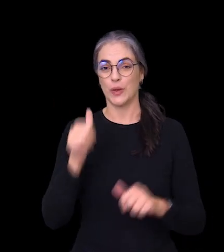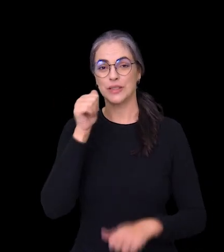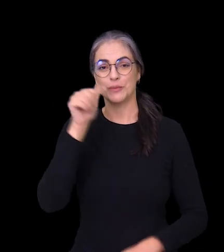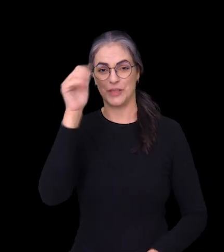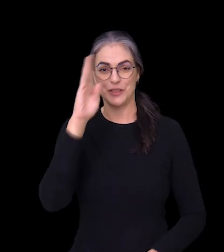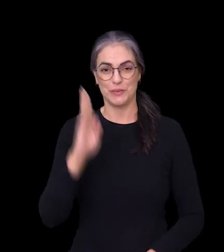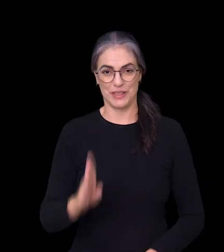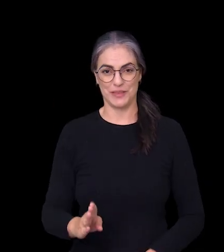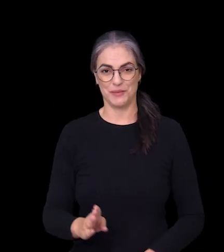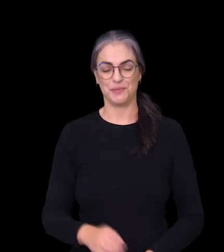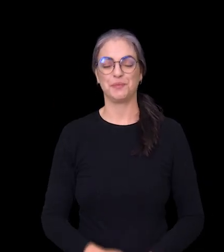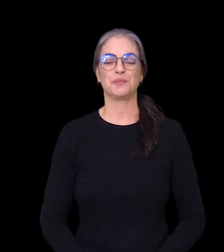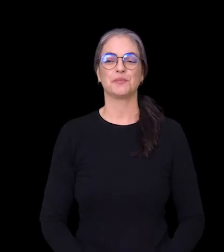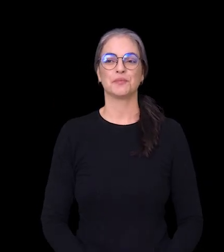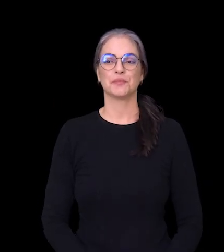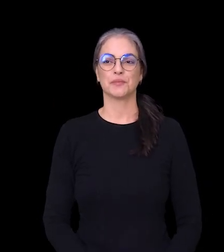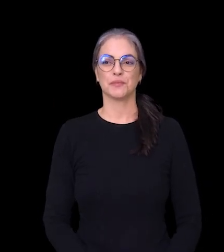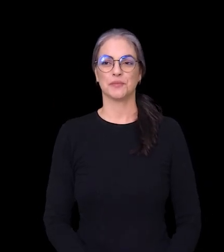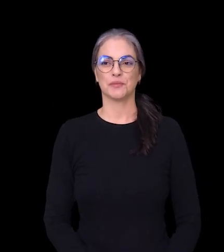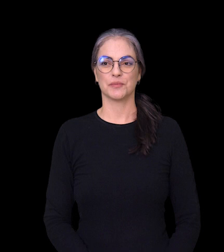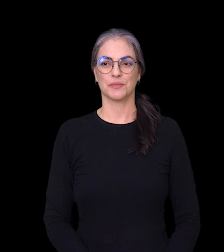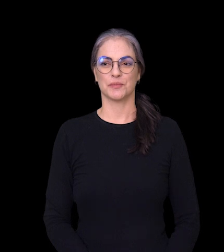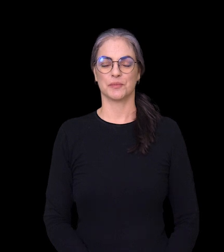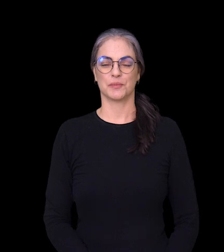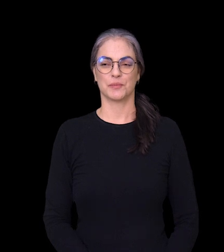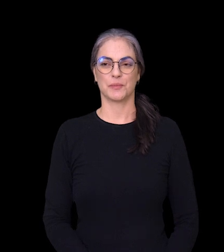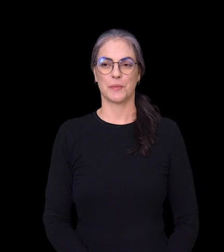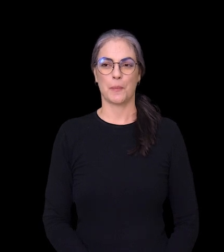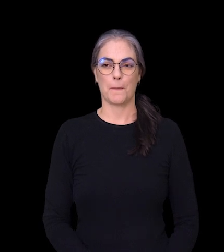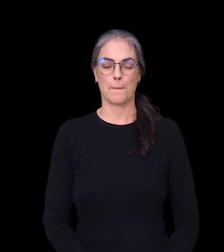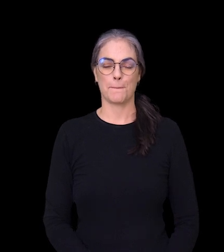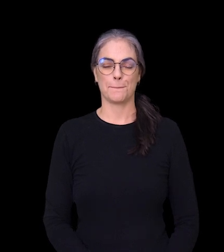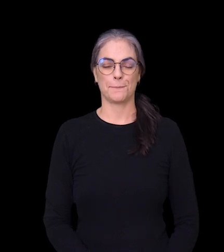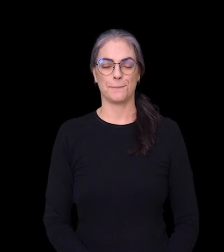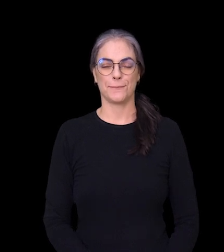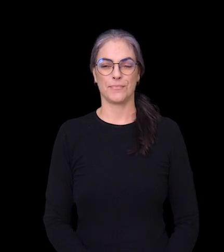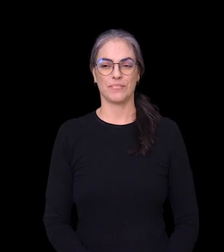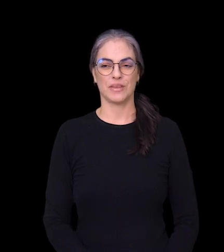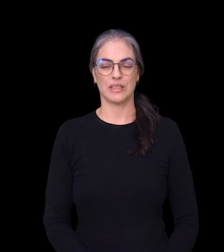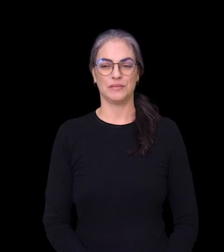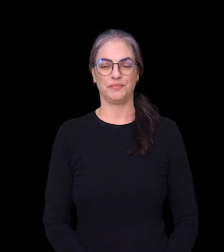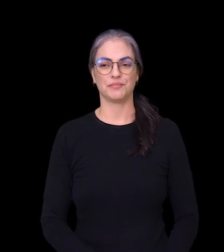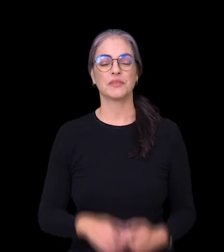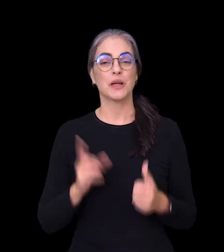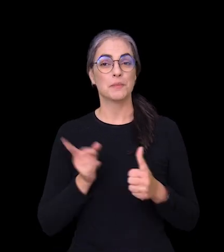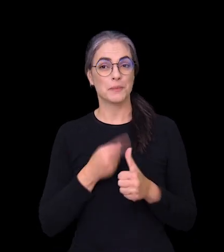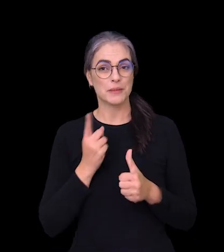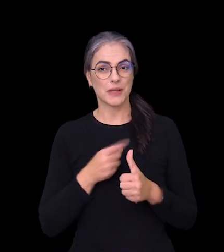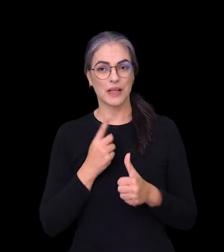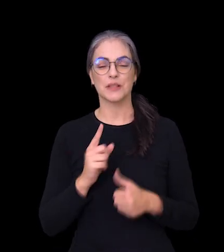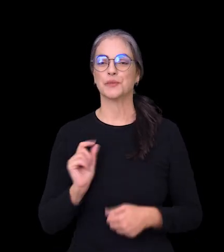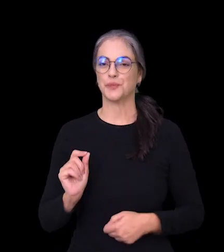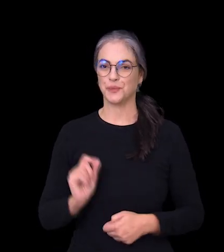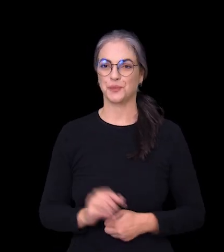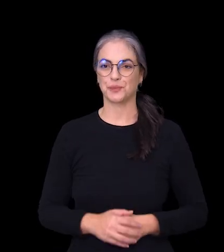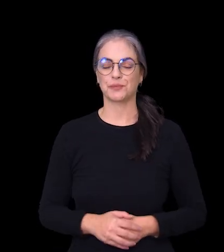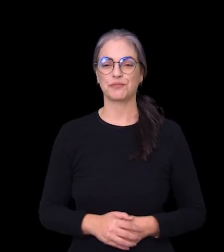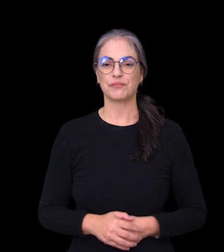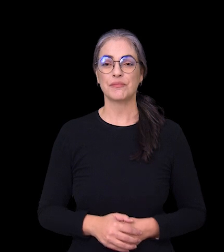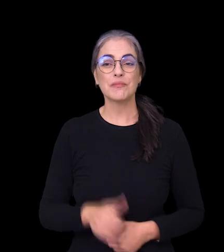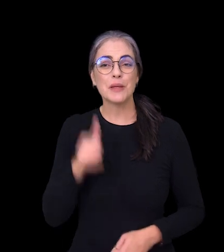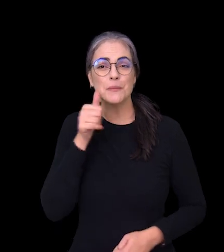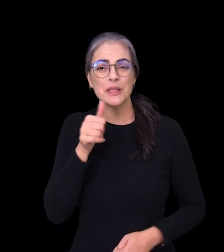Brasil. Acho que a primeira questão que eu queria destacar para a gente começar é que nós esperamos que meninas jovens